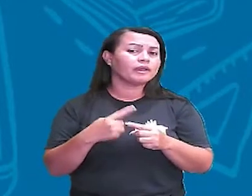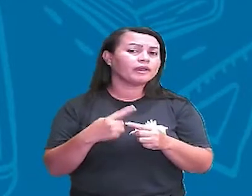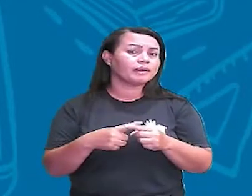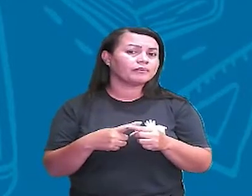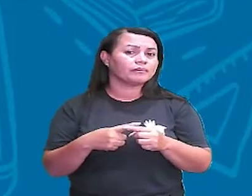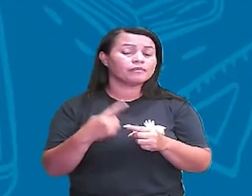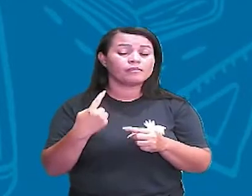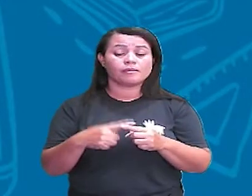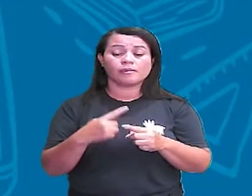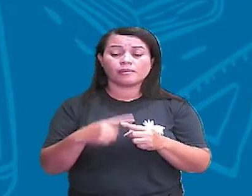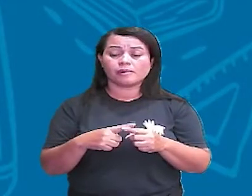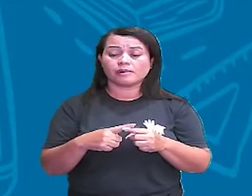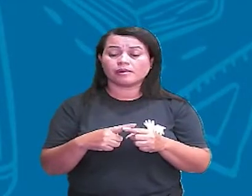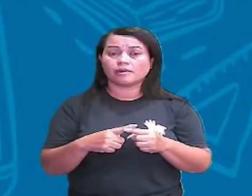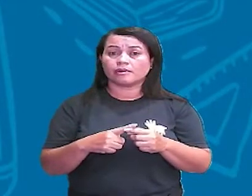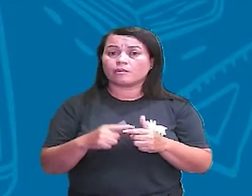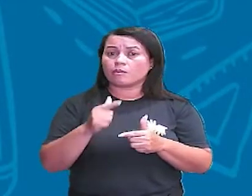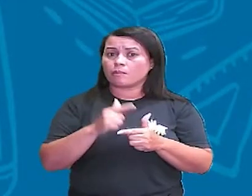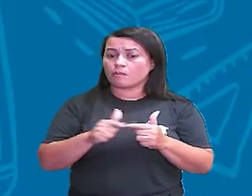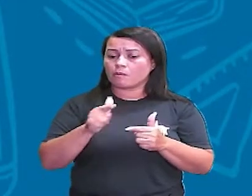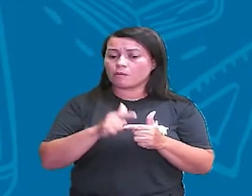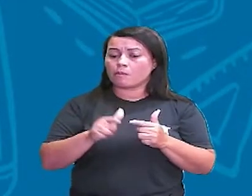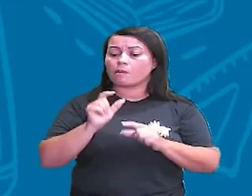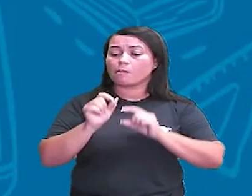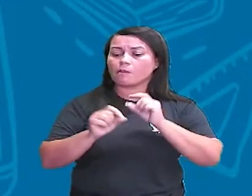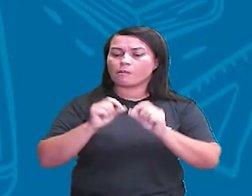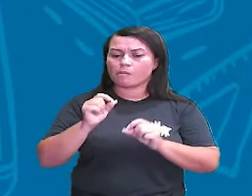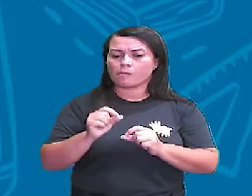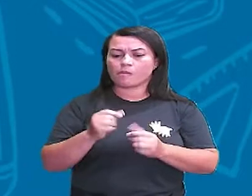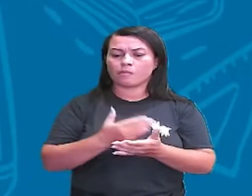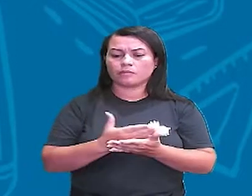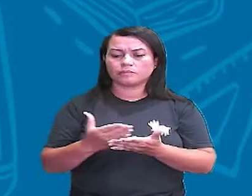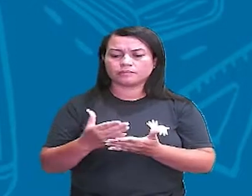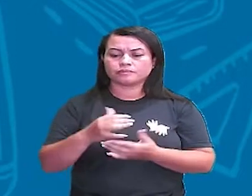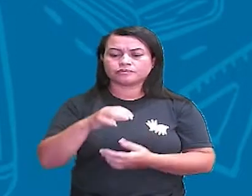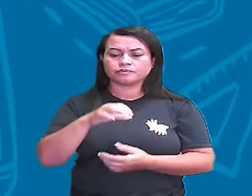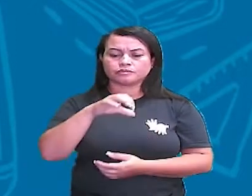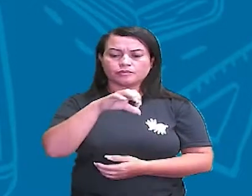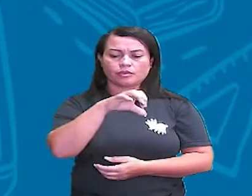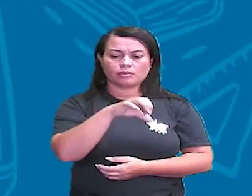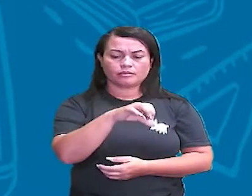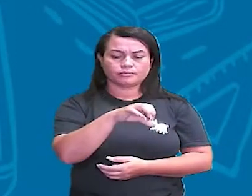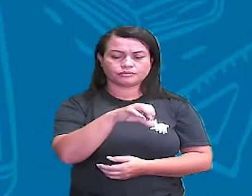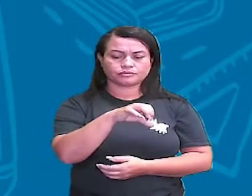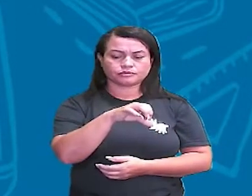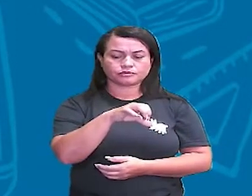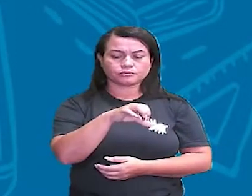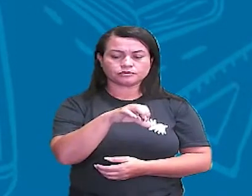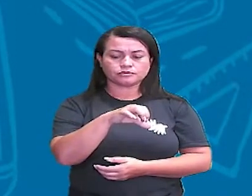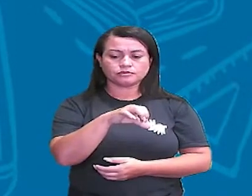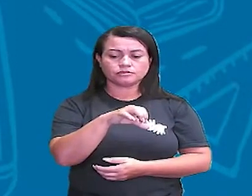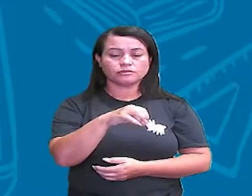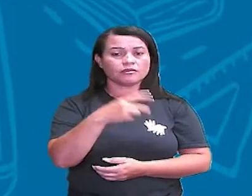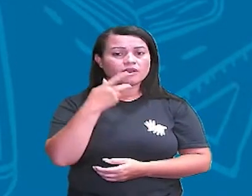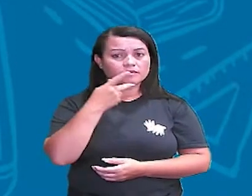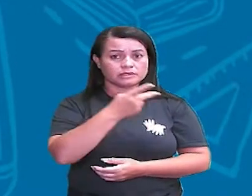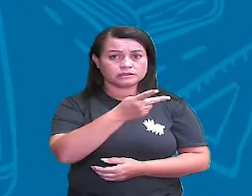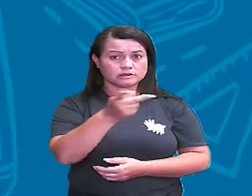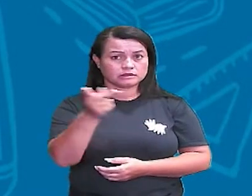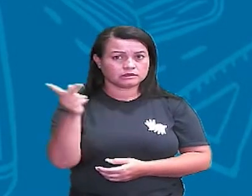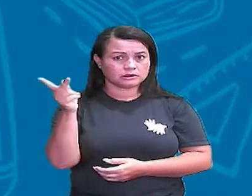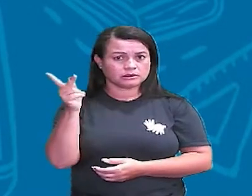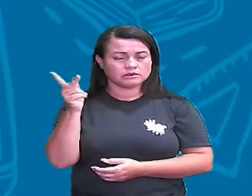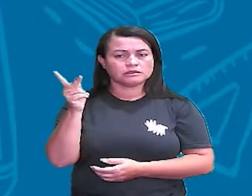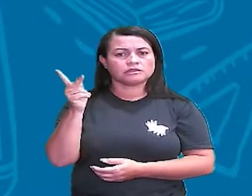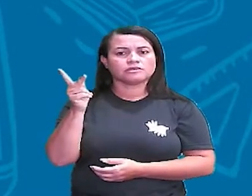quê? Porque o nosso probleminha aqui, ele começa do 9, Na visita no museu foram